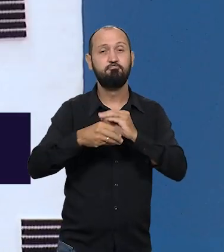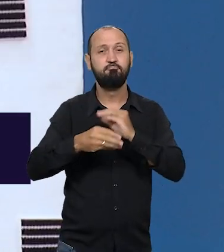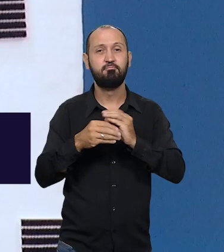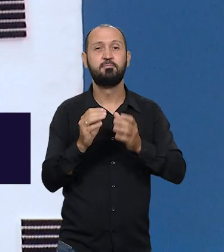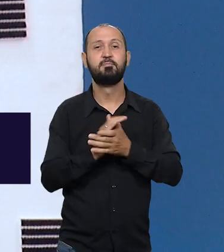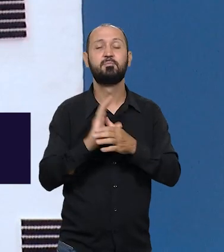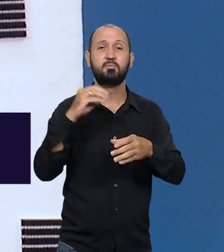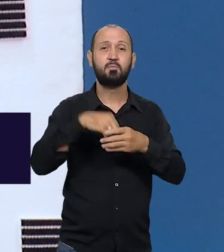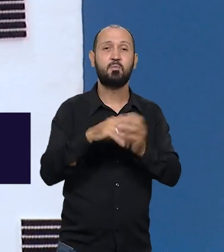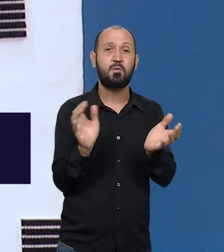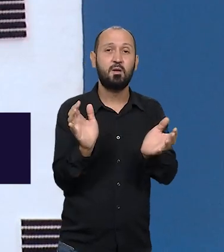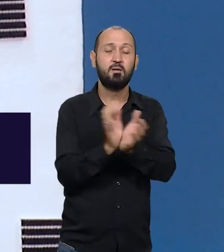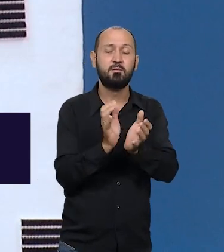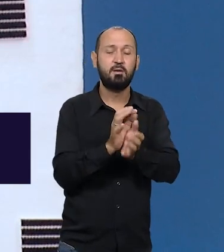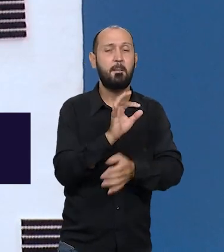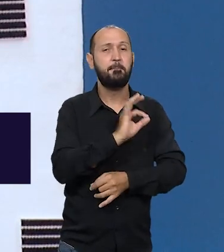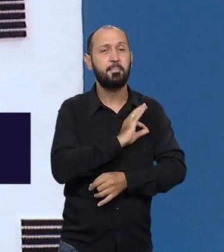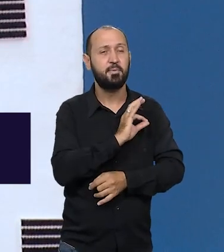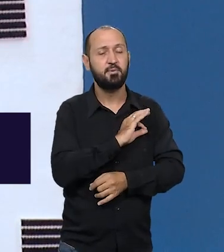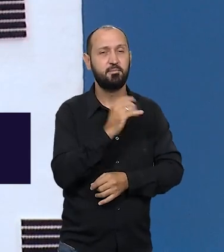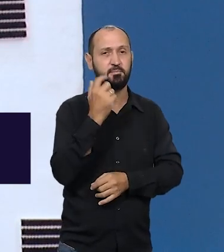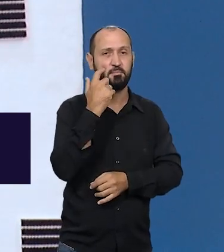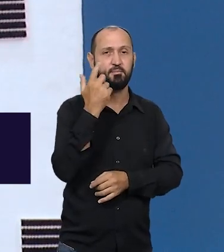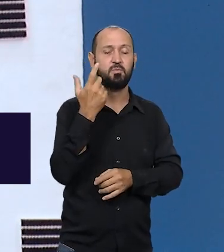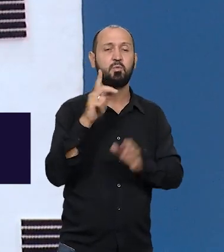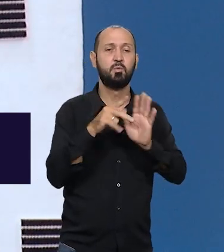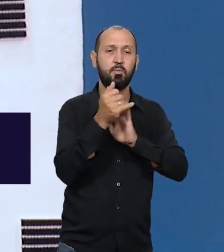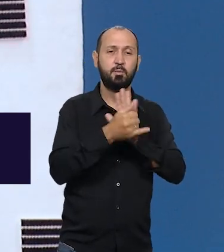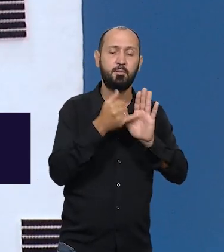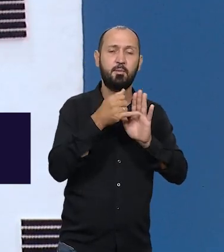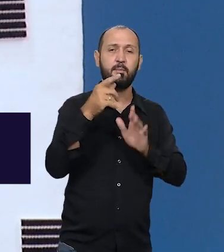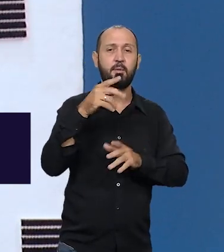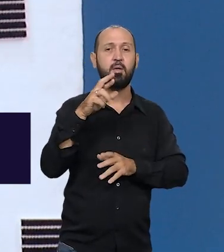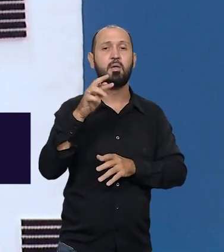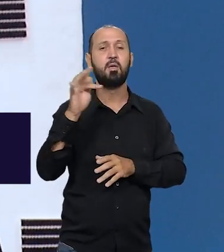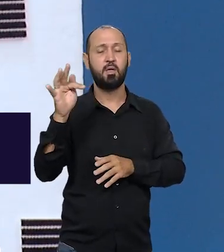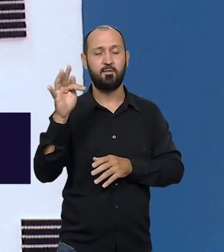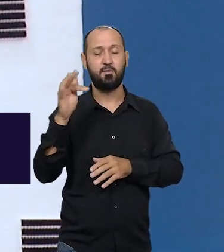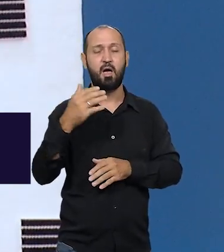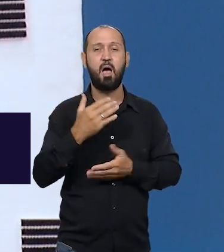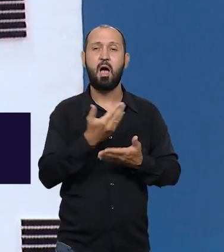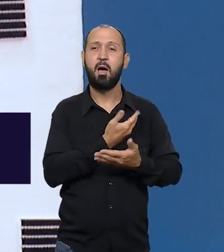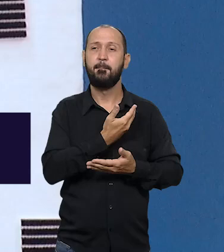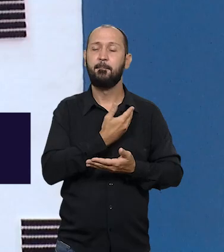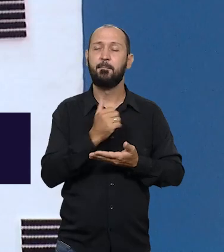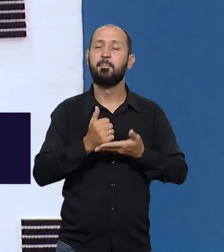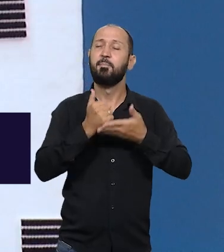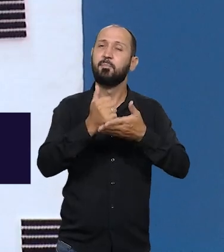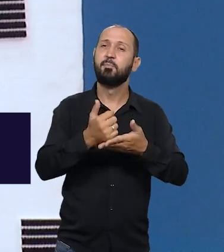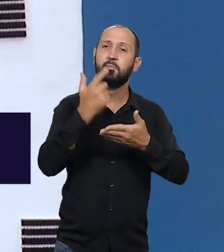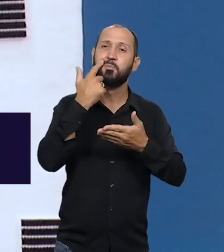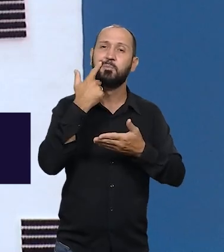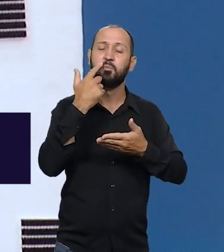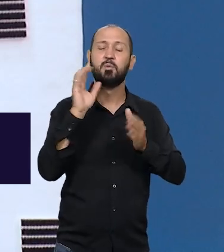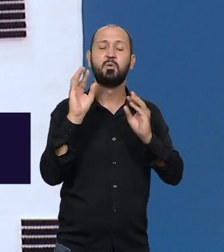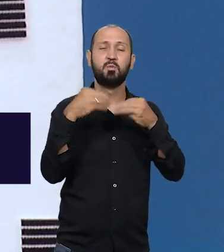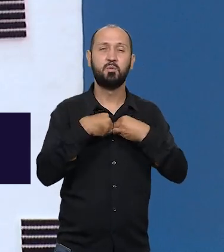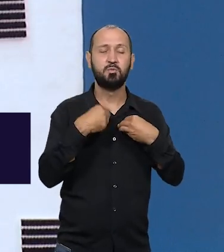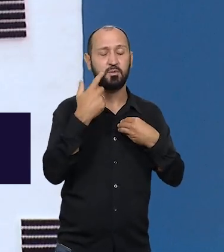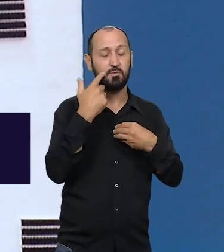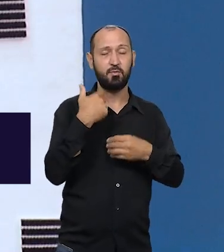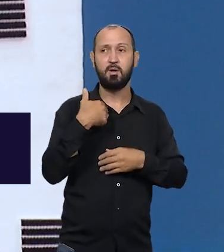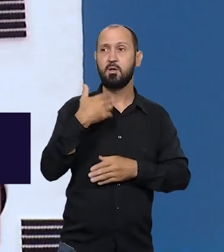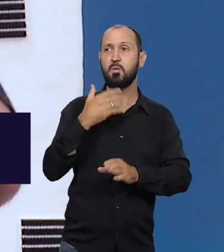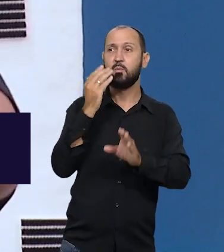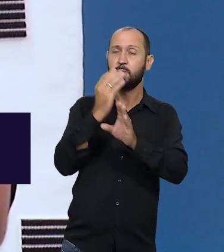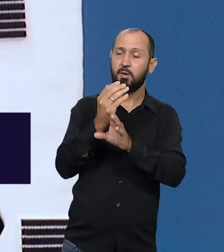própria polícia, a gente abriu a ideia do projeto PRF Amigo do Autista, alguns já estão se identificando como autistas, e como pais de autistas